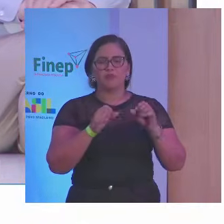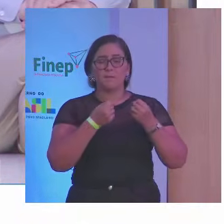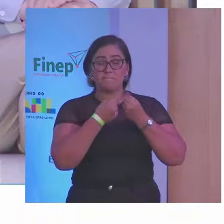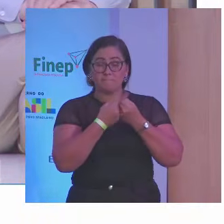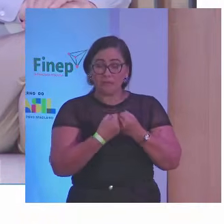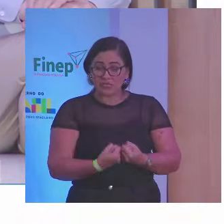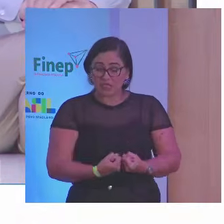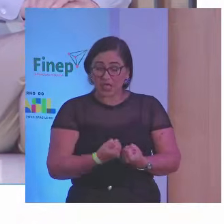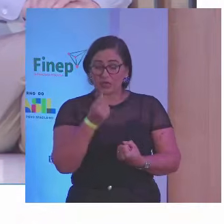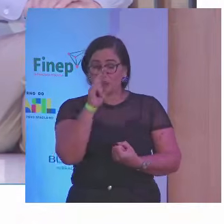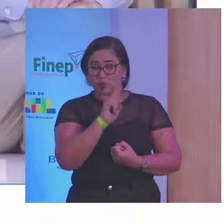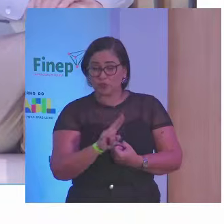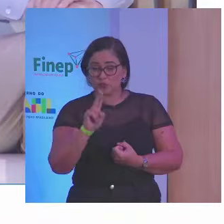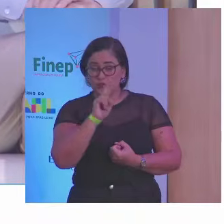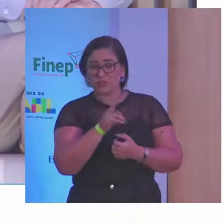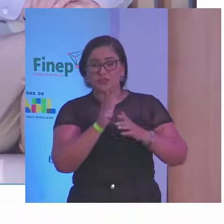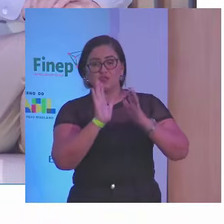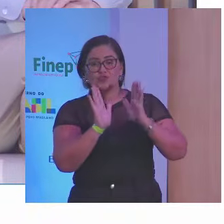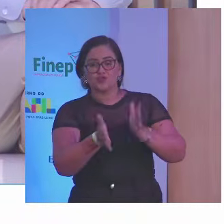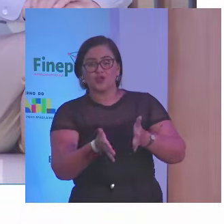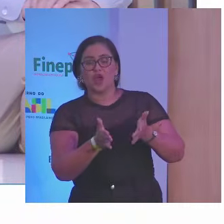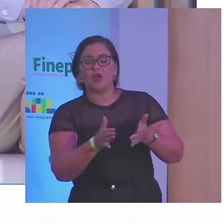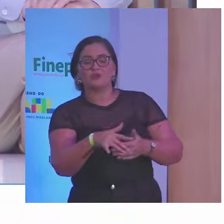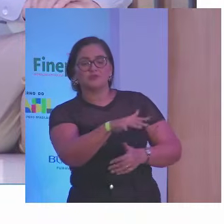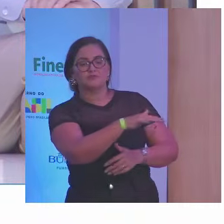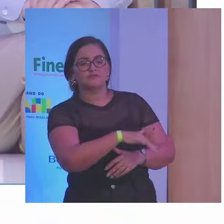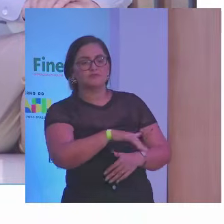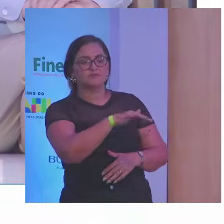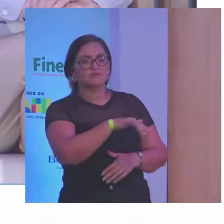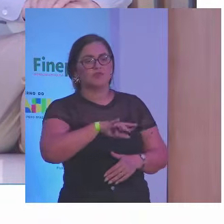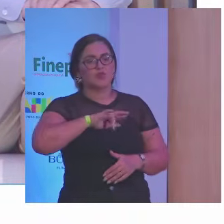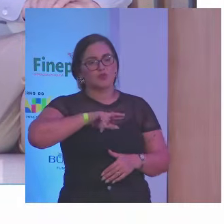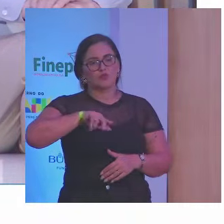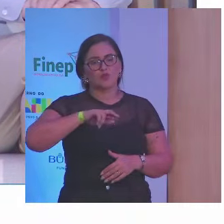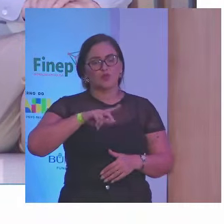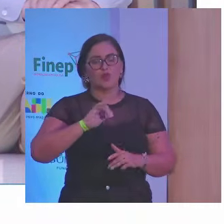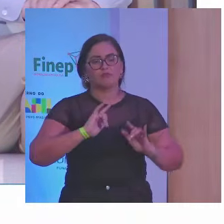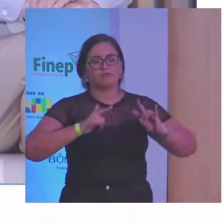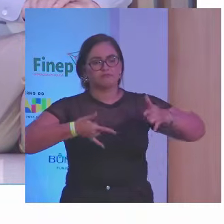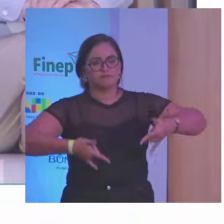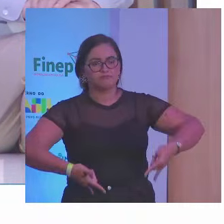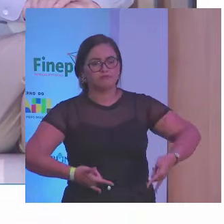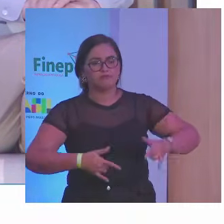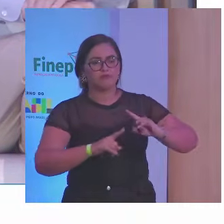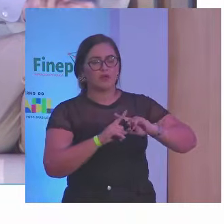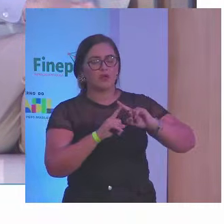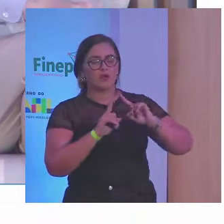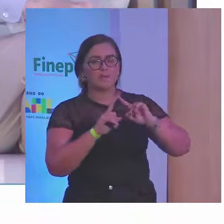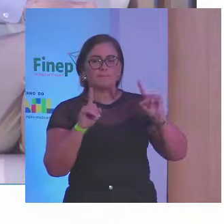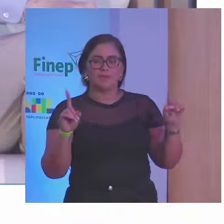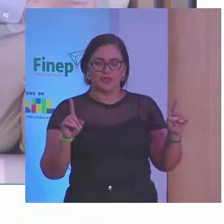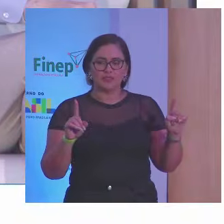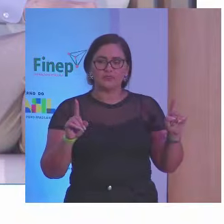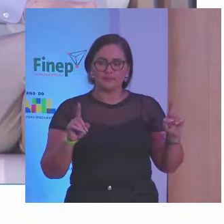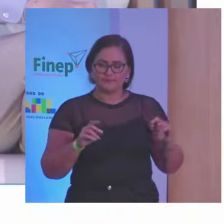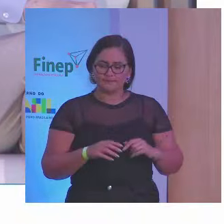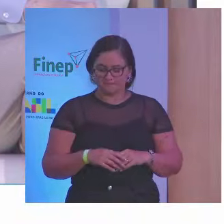pesada já essas reservas, que não são bem na plataforma, são mais no talude, né,